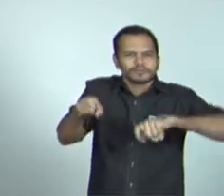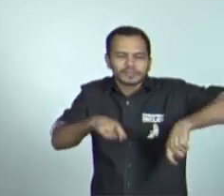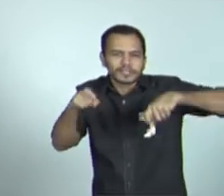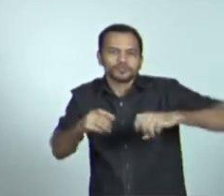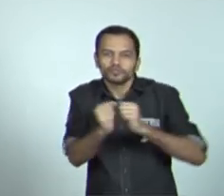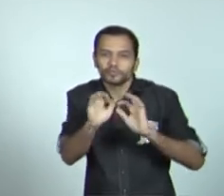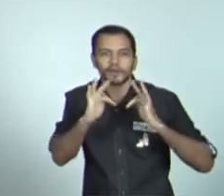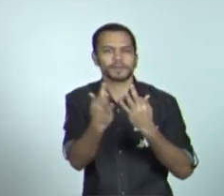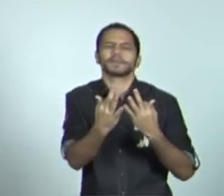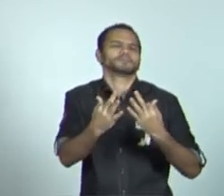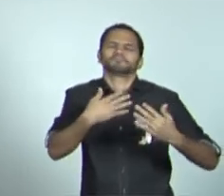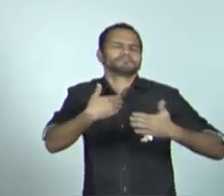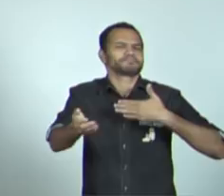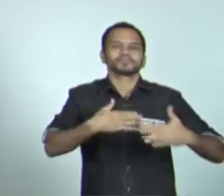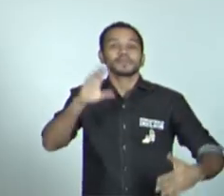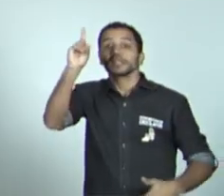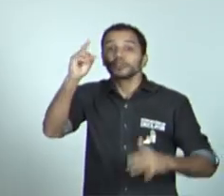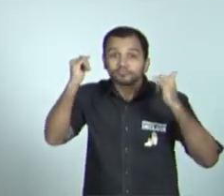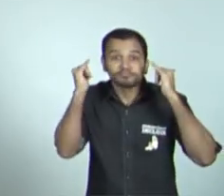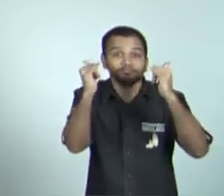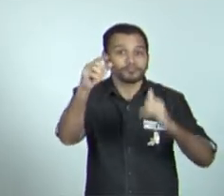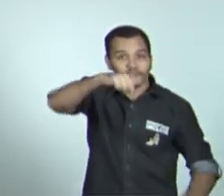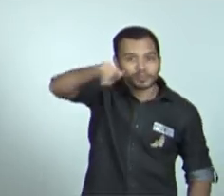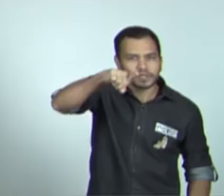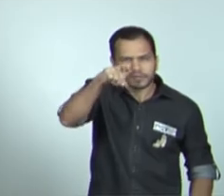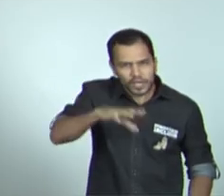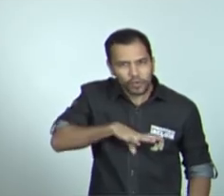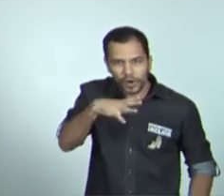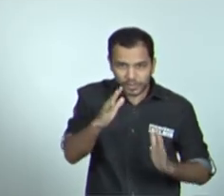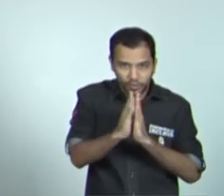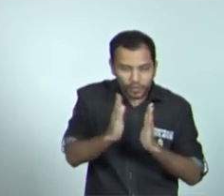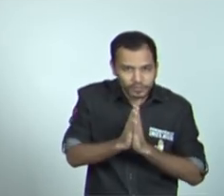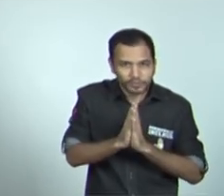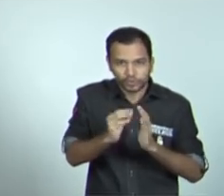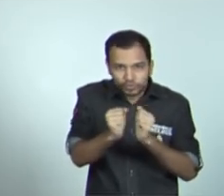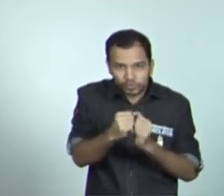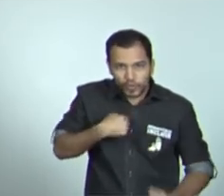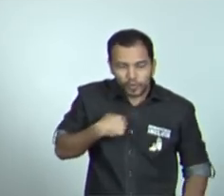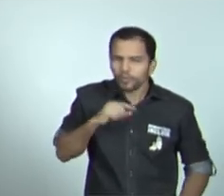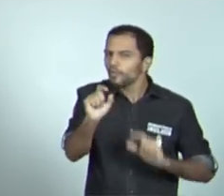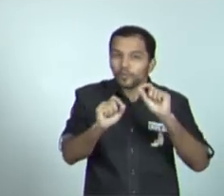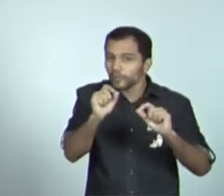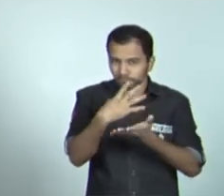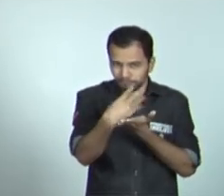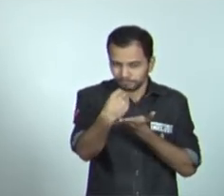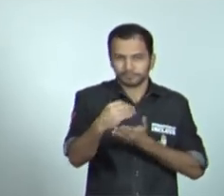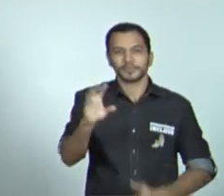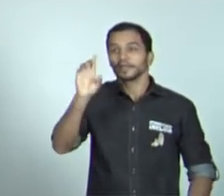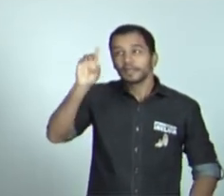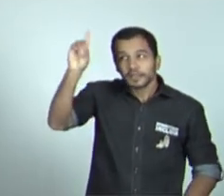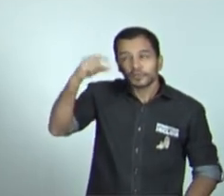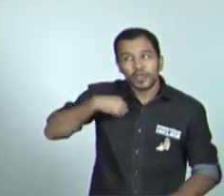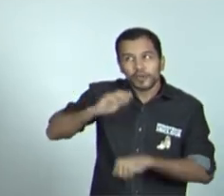não importa deus vai falar contigo agora você tem coragem de fazer uma oração agora a oração seguindo aqui ó deus